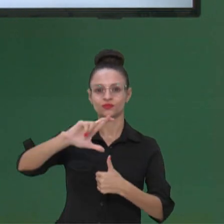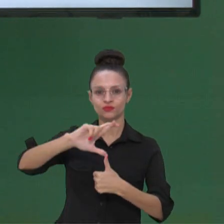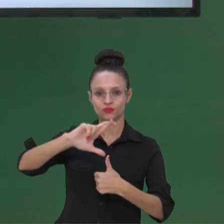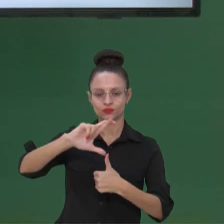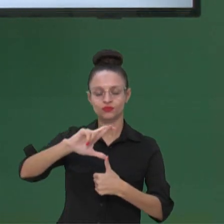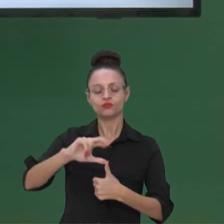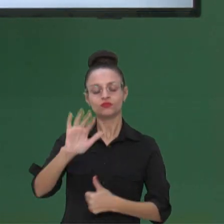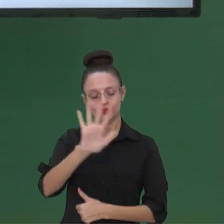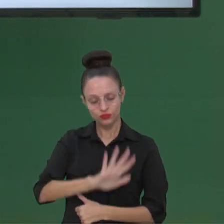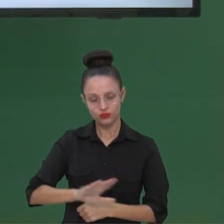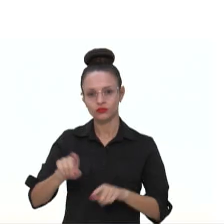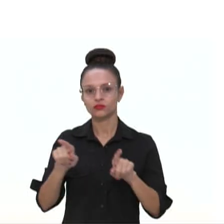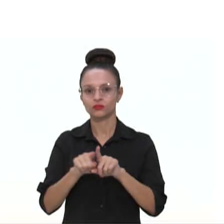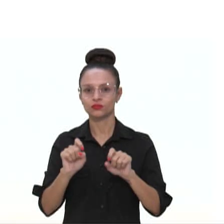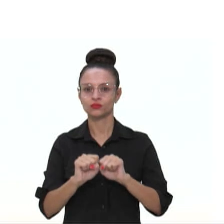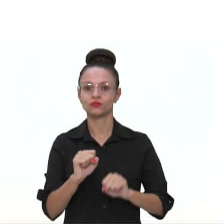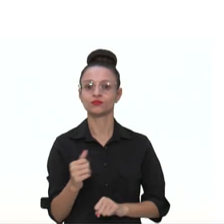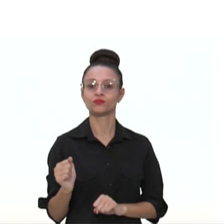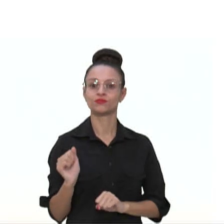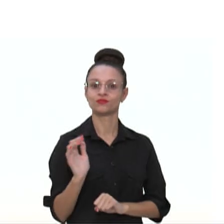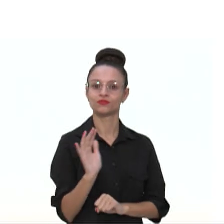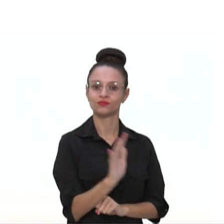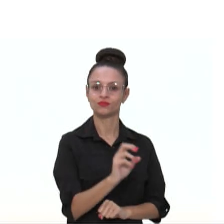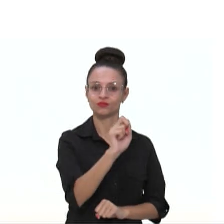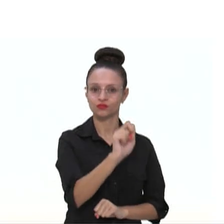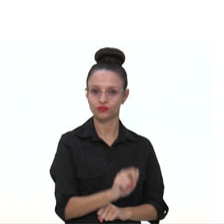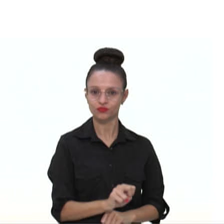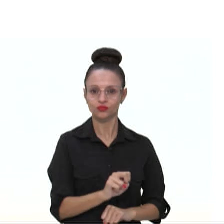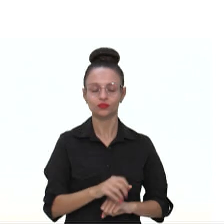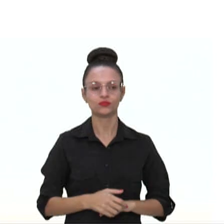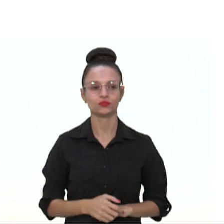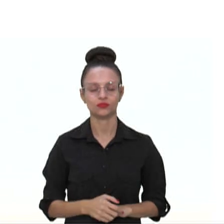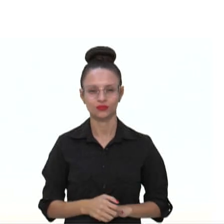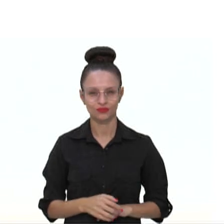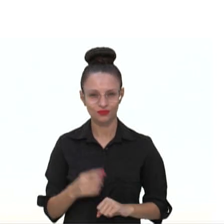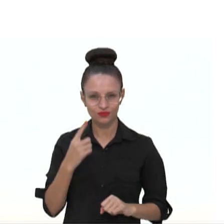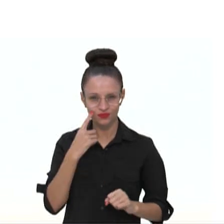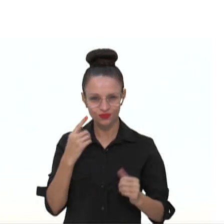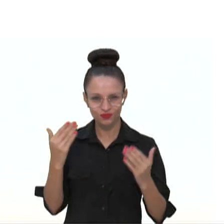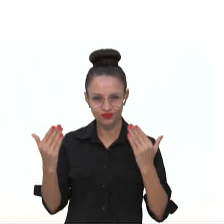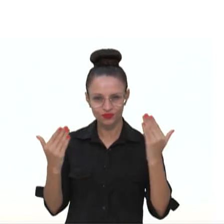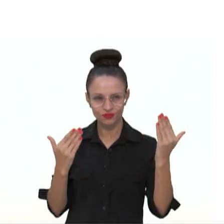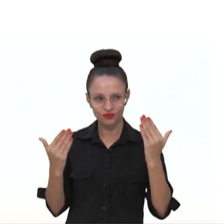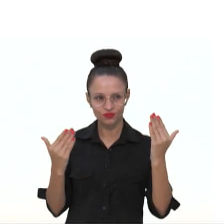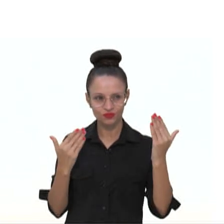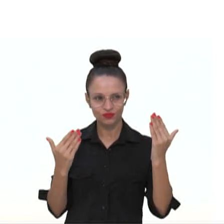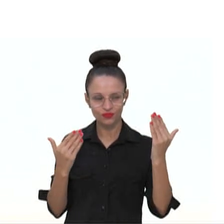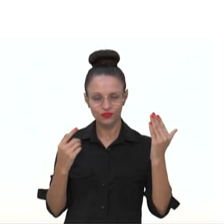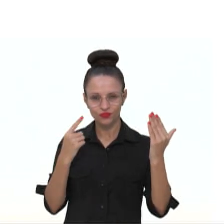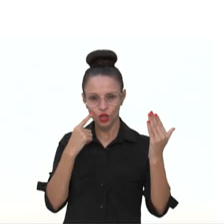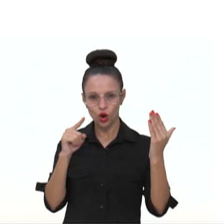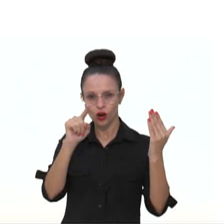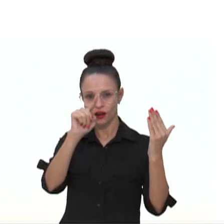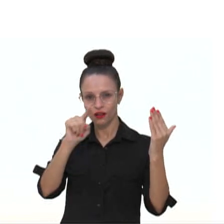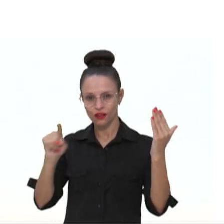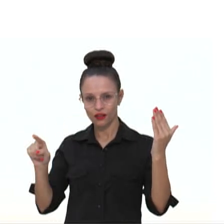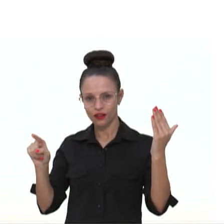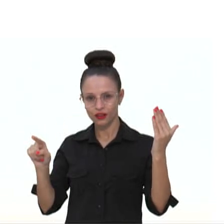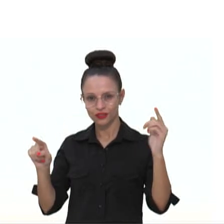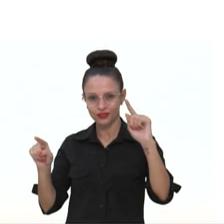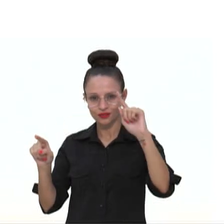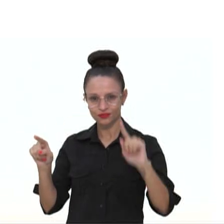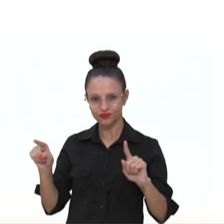escravos também podiam ir para as colônias do sul. Então, conseguiu reparar as 3 pontas? Antilhas,